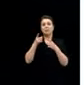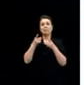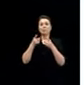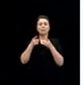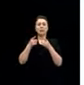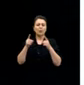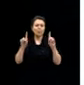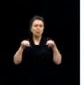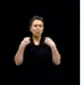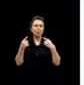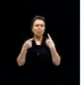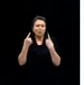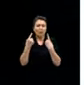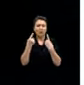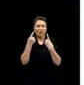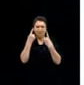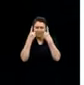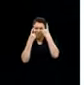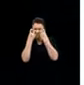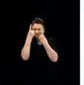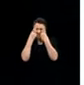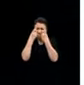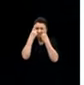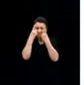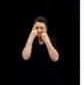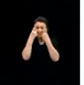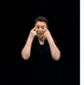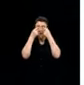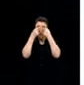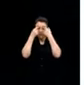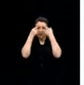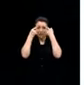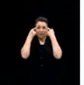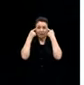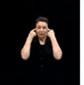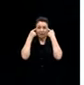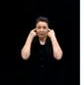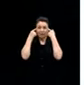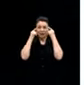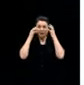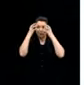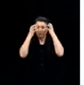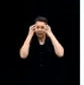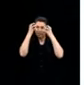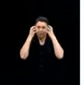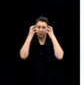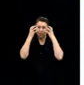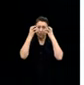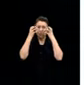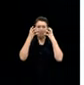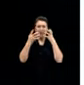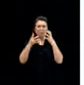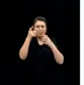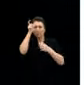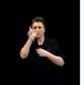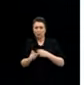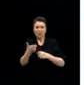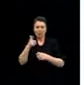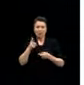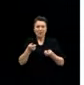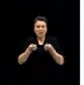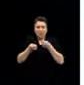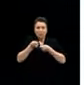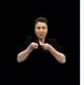contrações involuntárias nas pálpebras. As pálpebras, tá? Então ele vai atuar parecido aí com